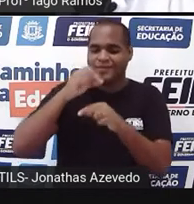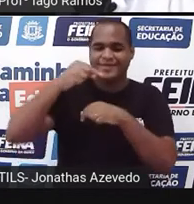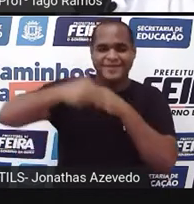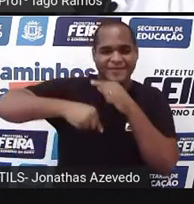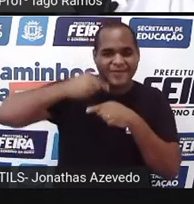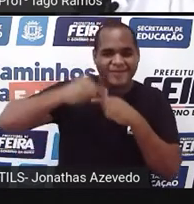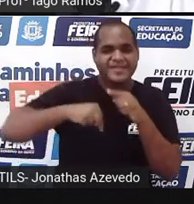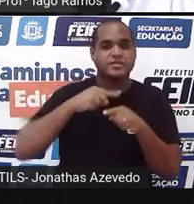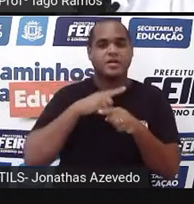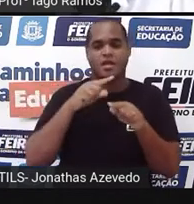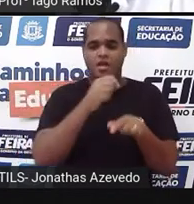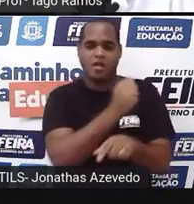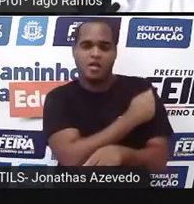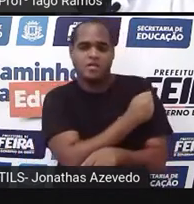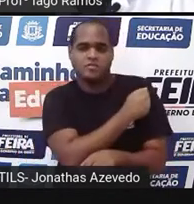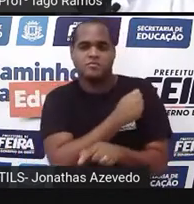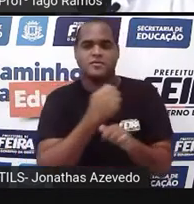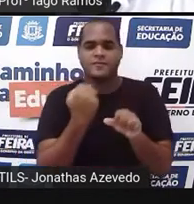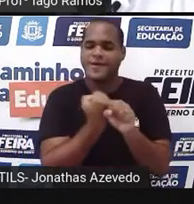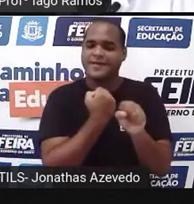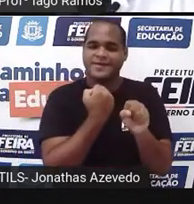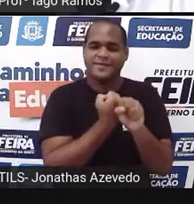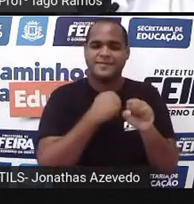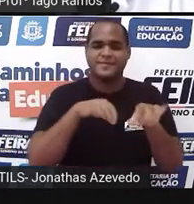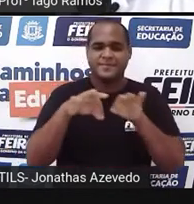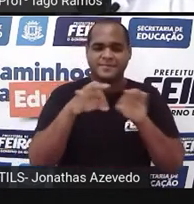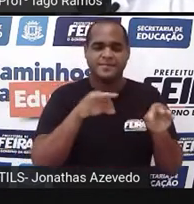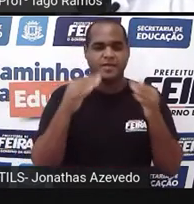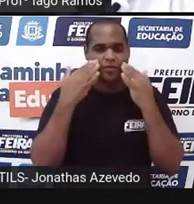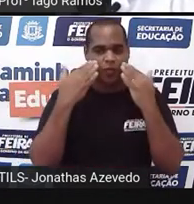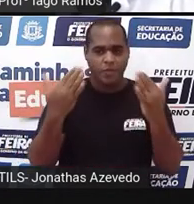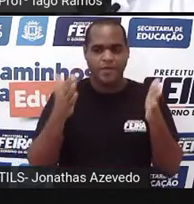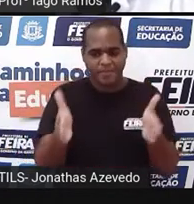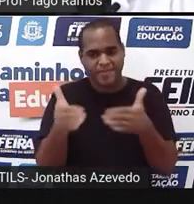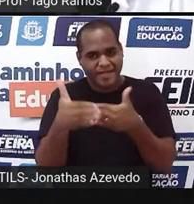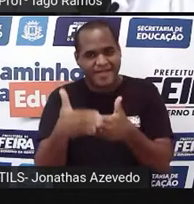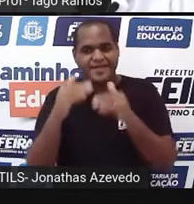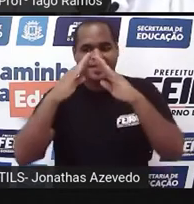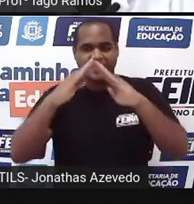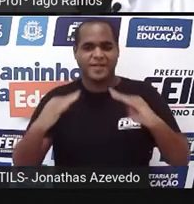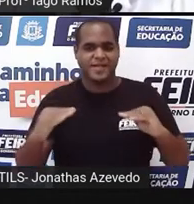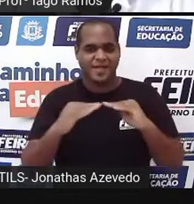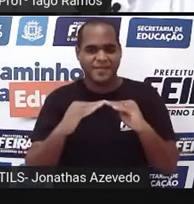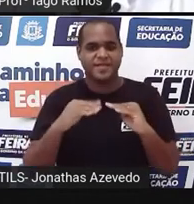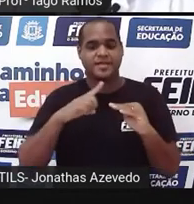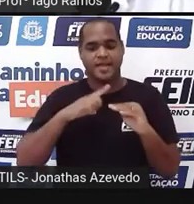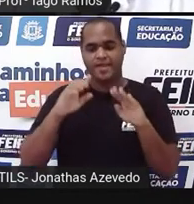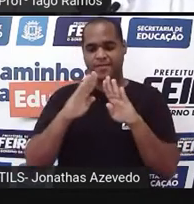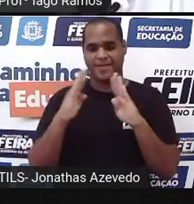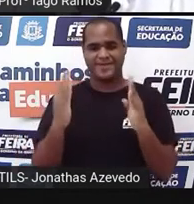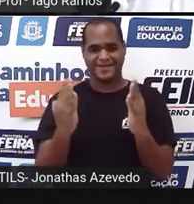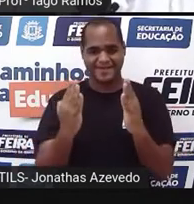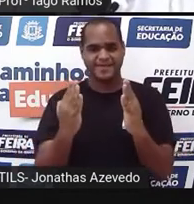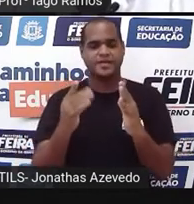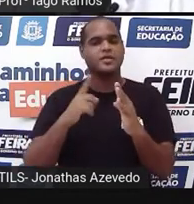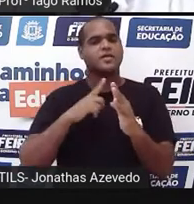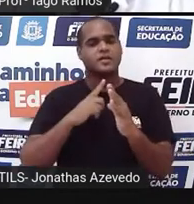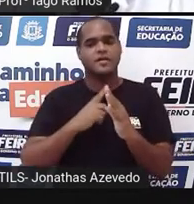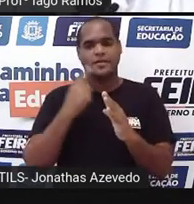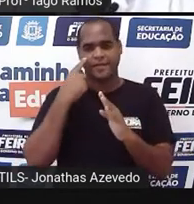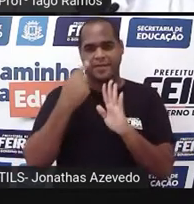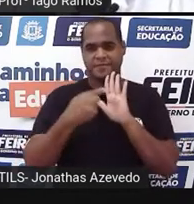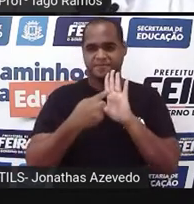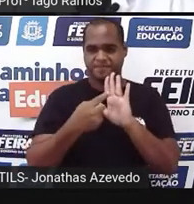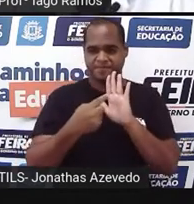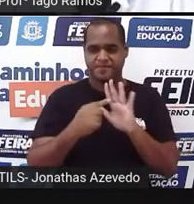barbante para que os alunos construírem representações de cubos e pirâmides de base quadrada como está